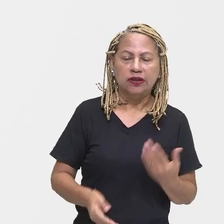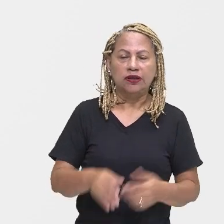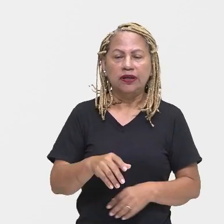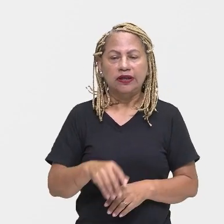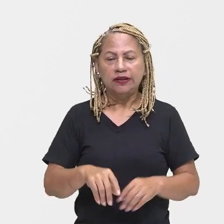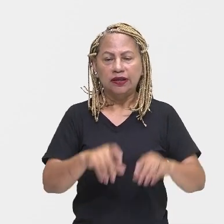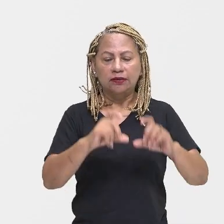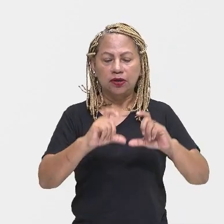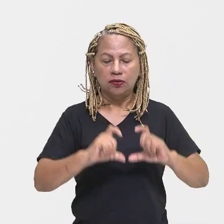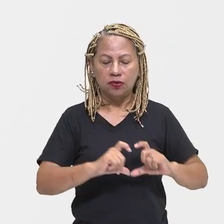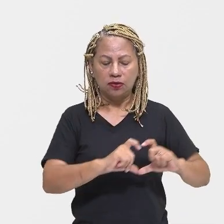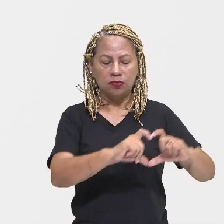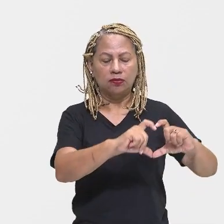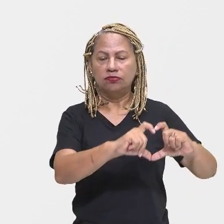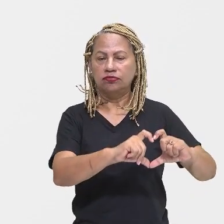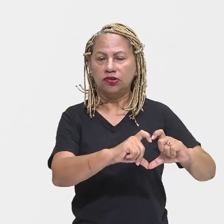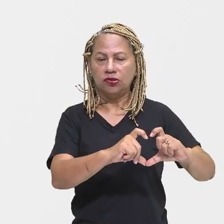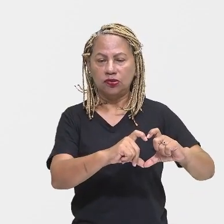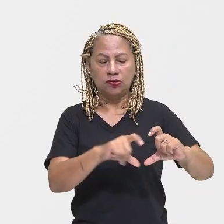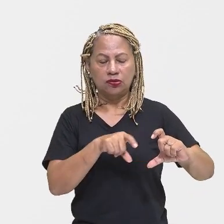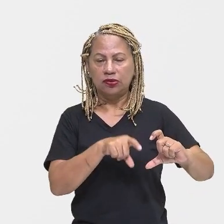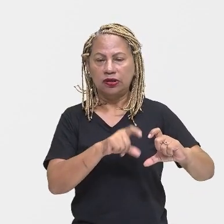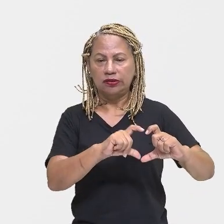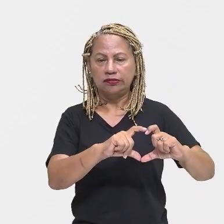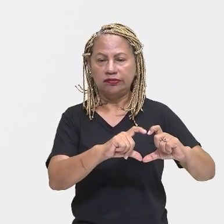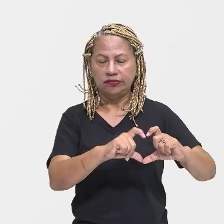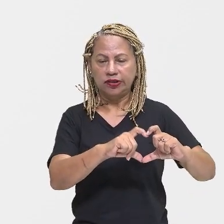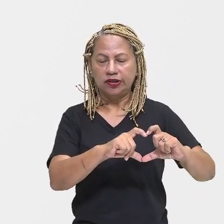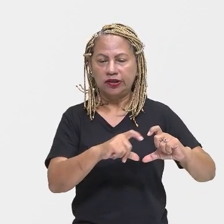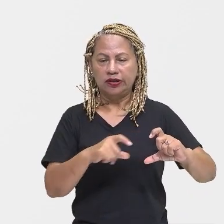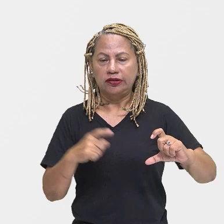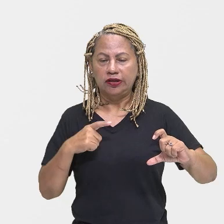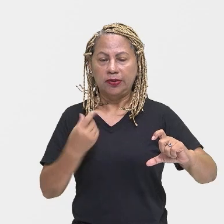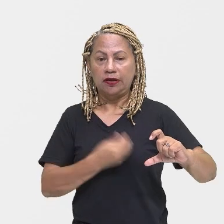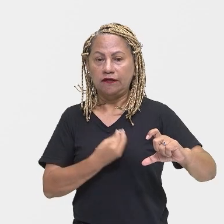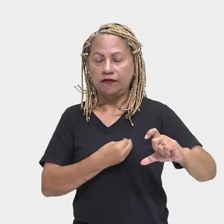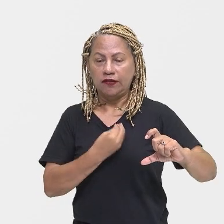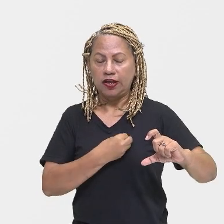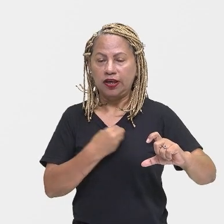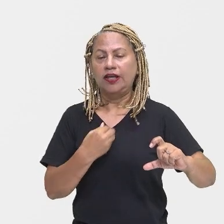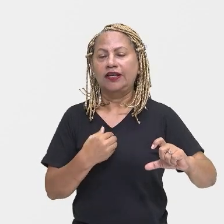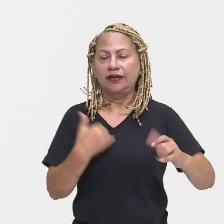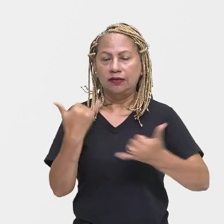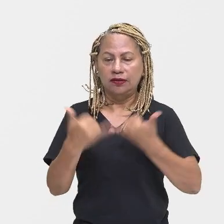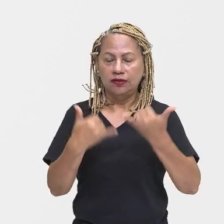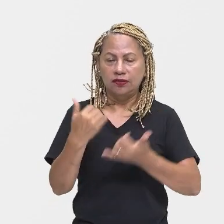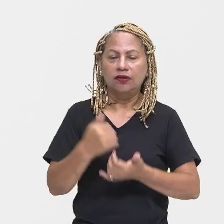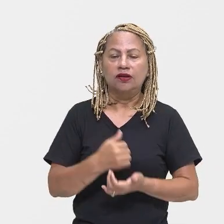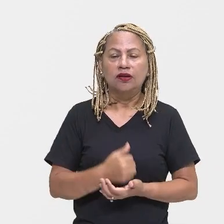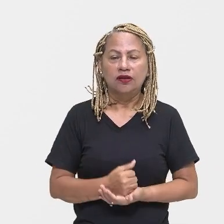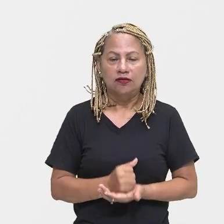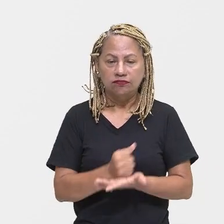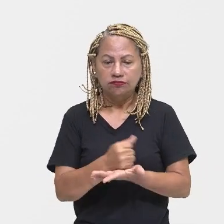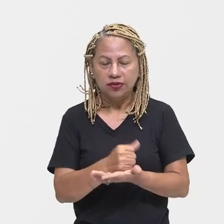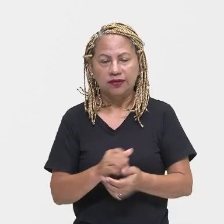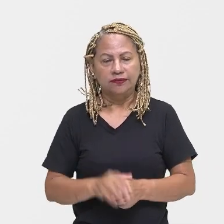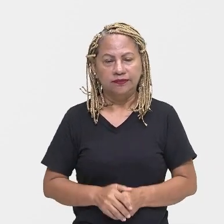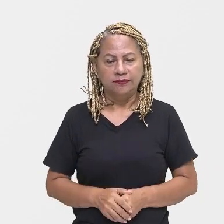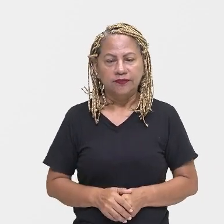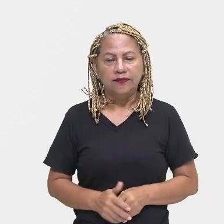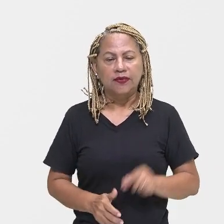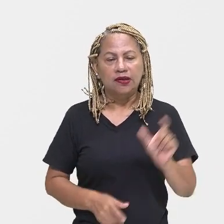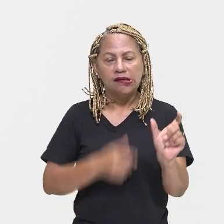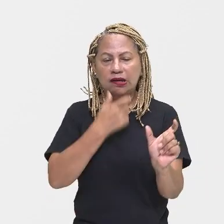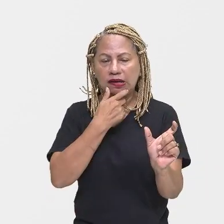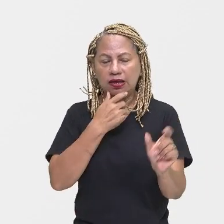coração, e aí você pode pegar aquele coração, e aquele coração pode te dar mais vida, pode te dar mais força, por exemplo. Zerar é concluir um